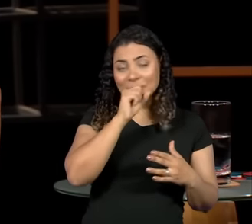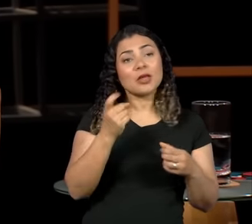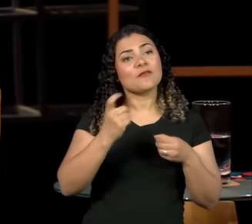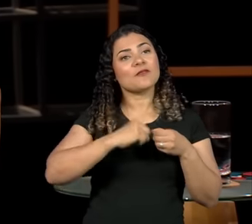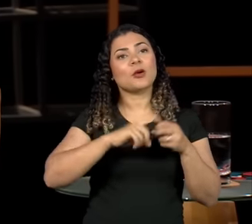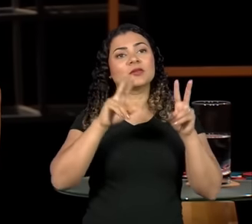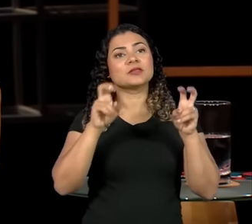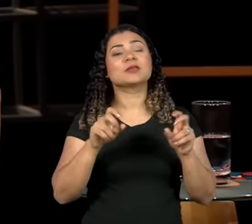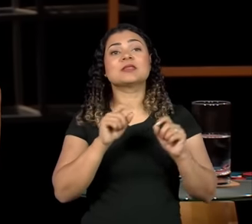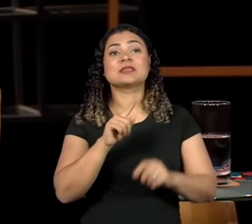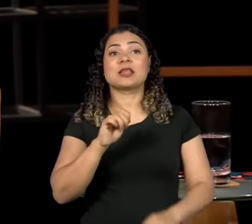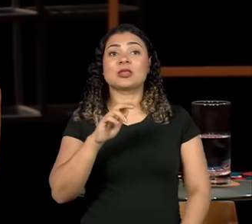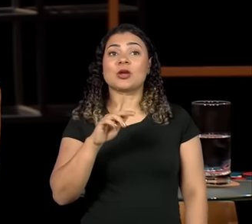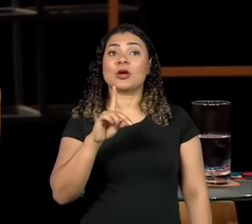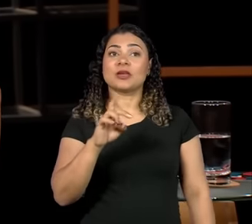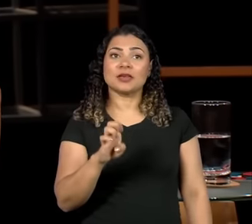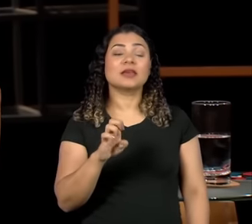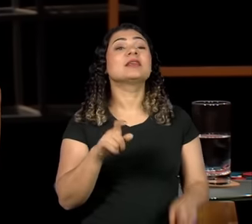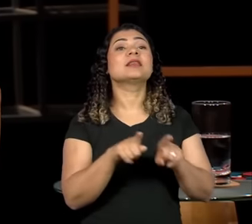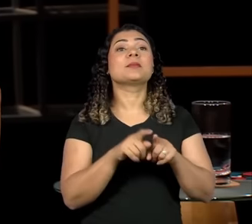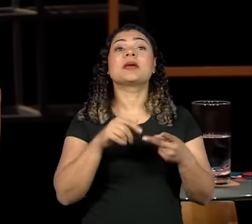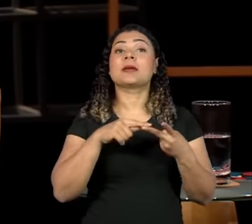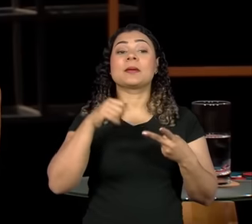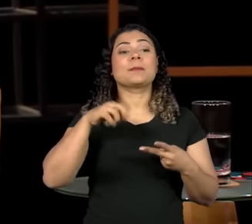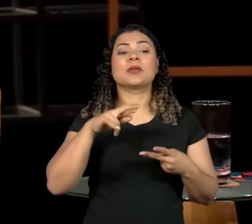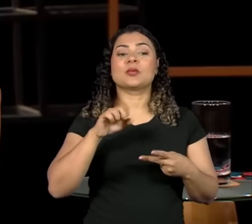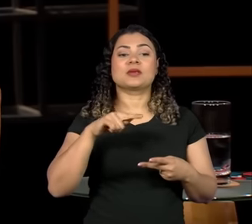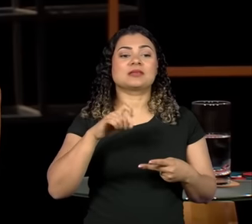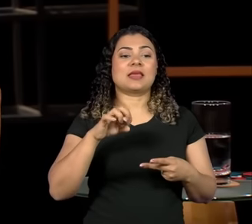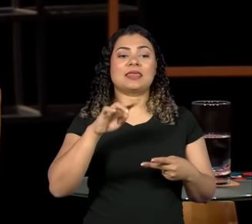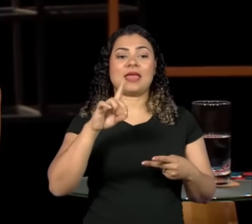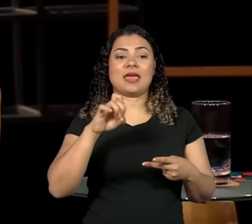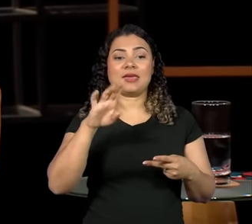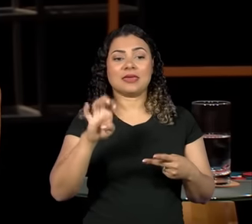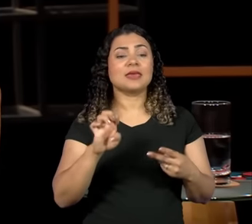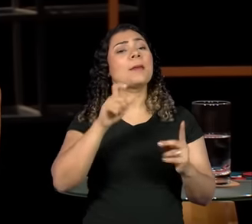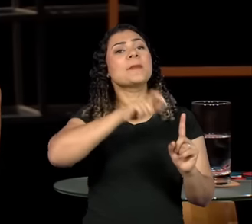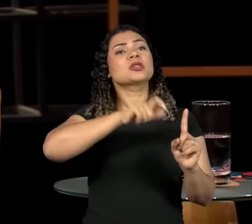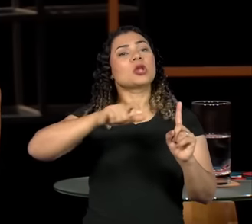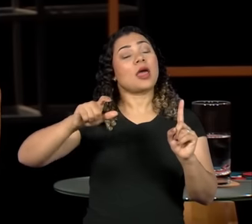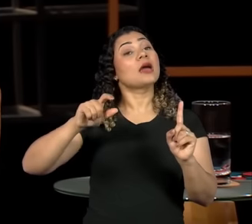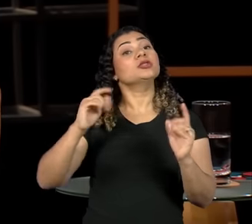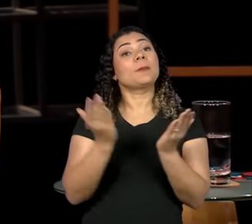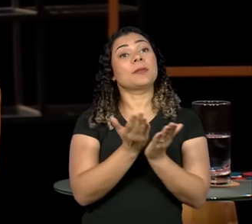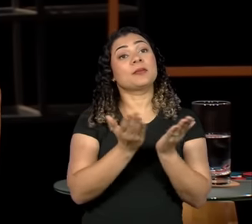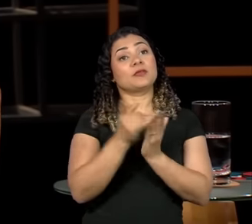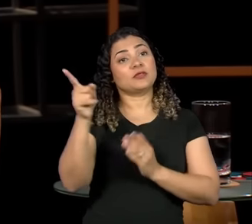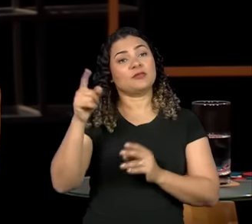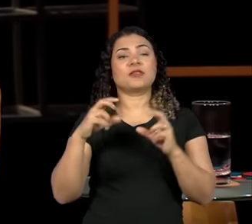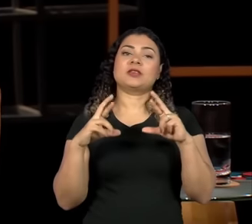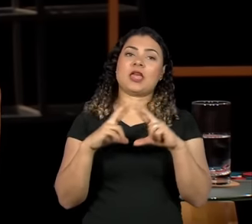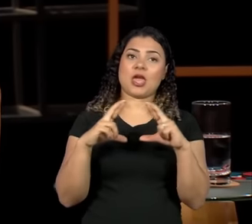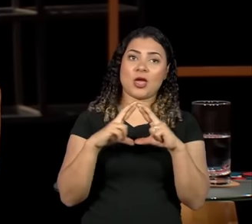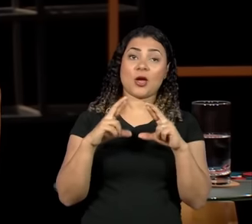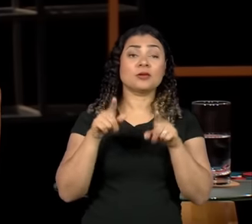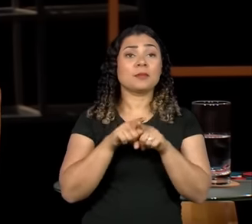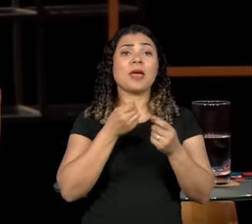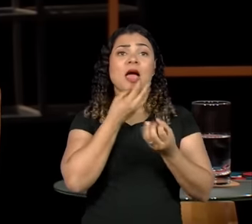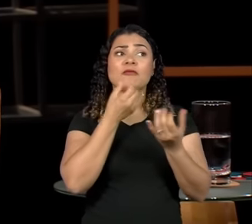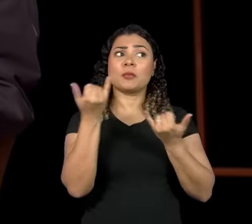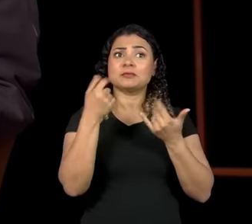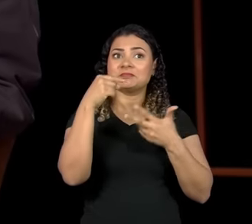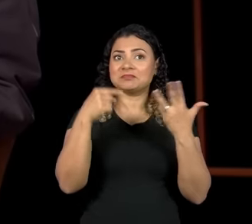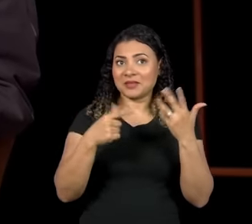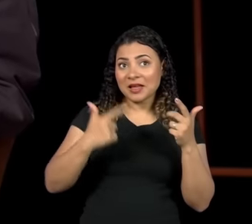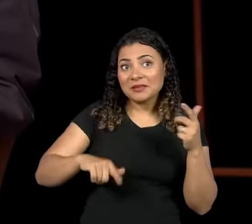sobre o Zadok, o Melquisedeque, outros personagens bíblicos que você fez lá na Record. E outros assuntos também, pode